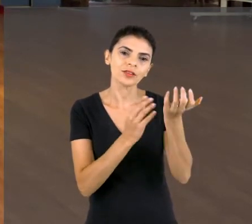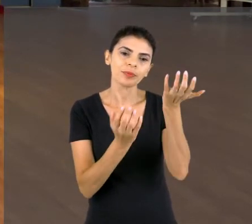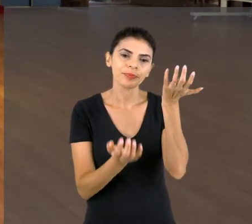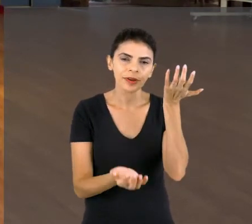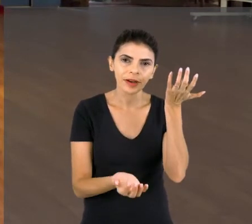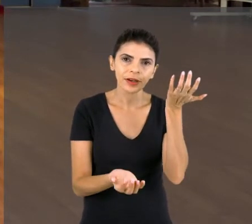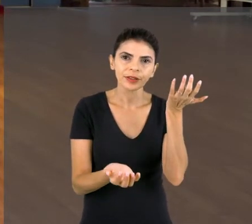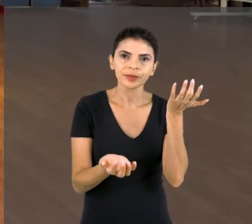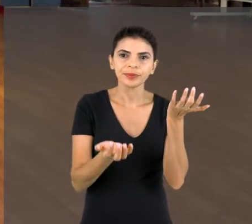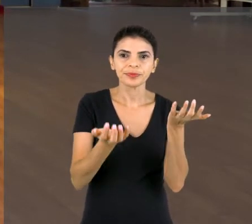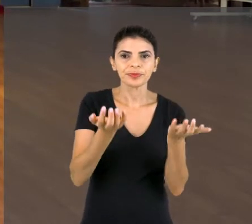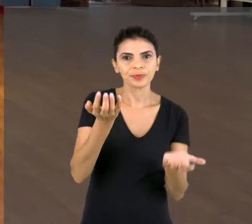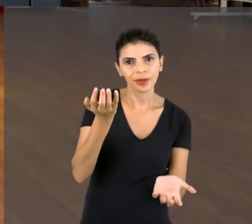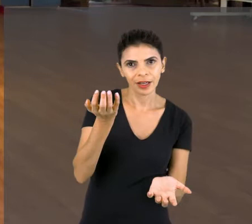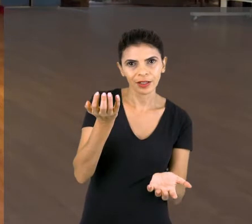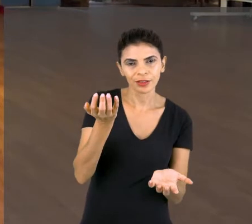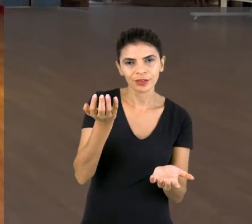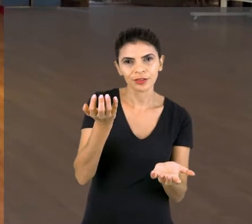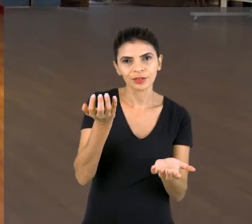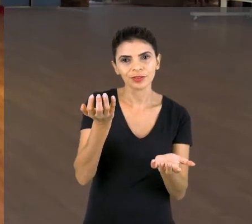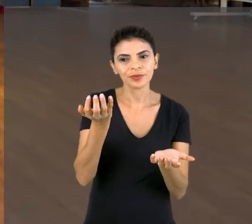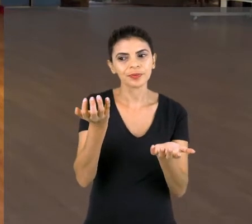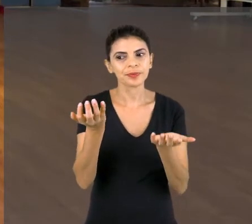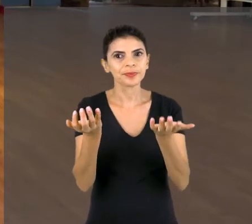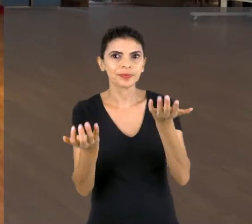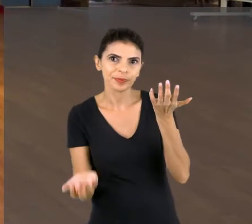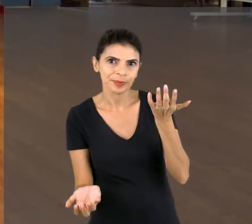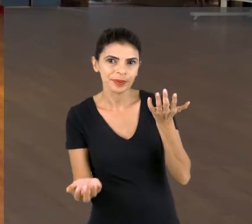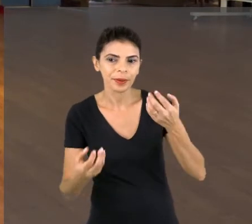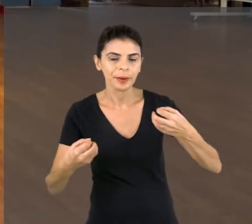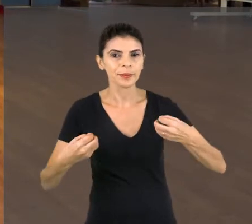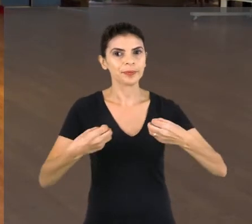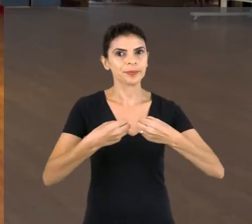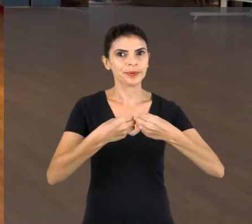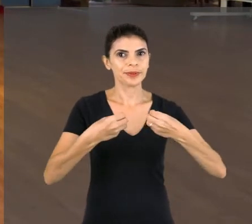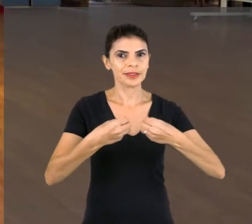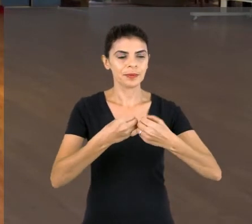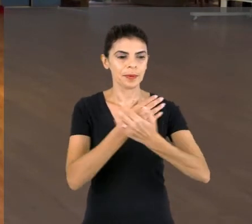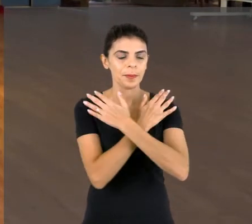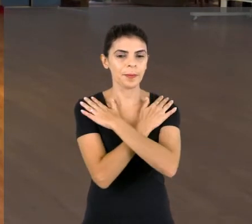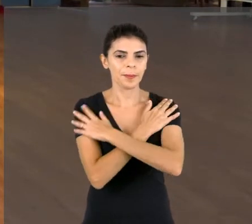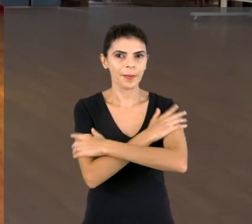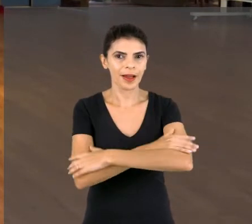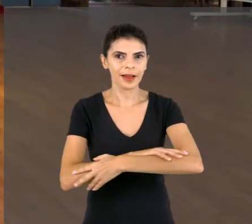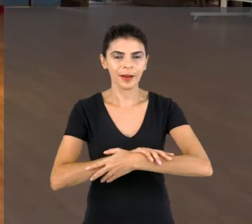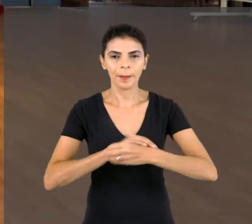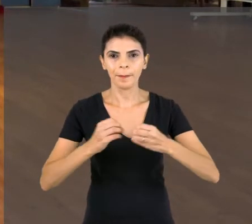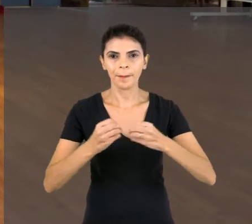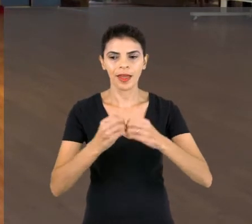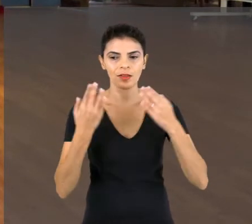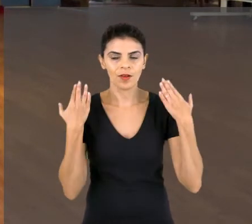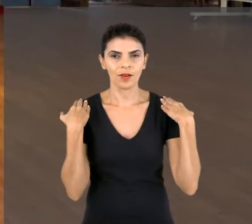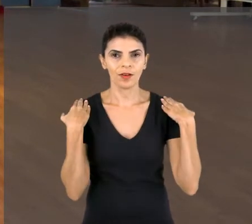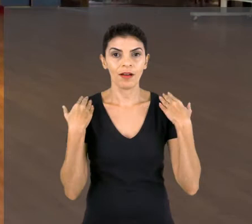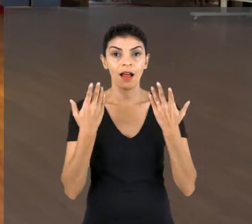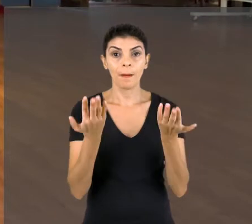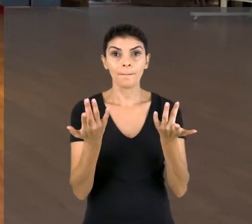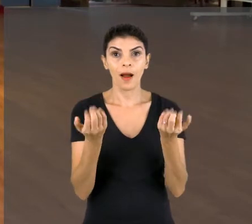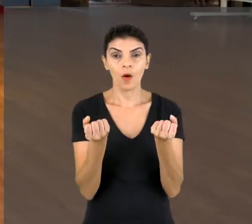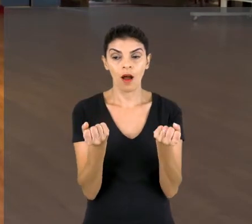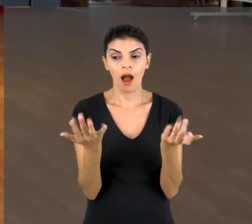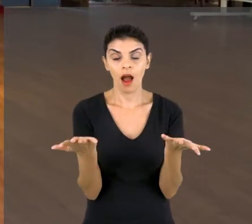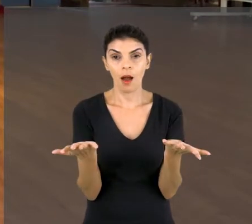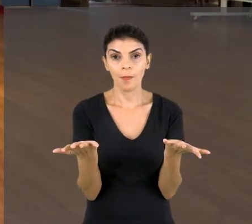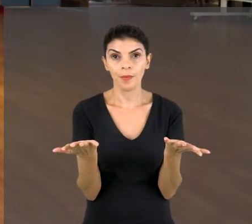baixo e, em seguida, desço o outro, aproximando os braços bem perto do tronco. Abro as